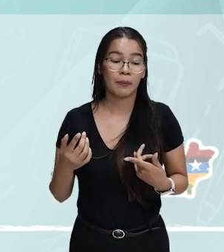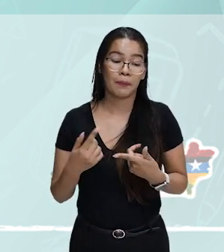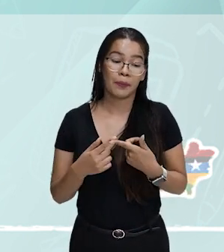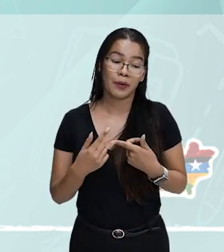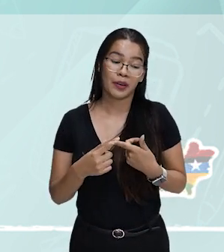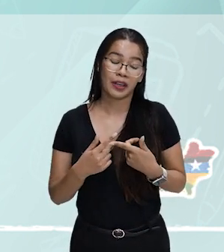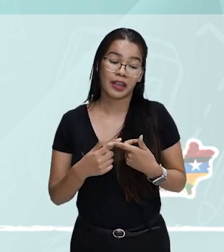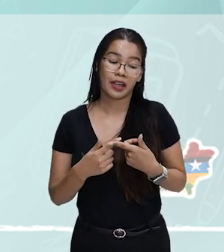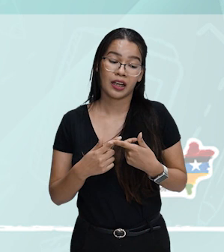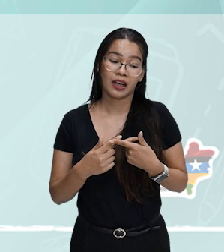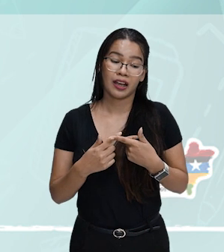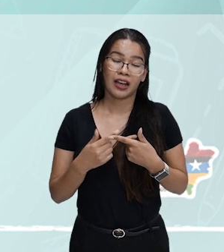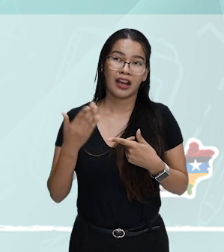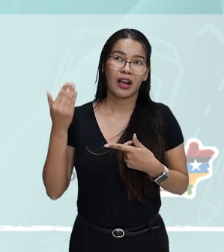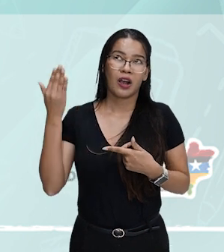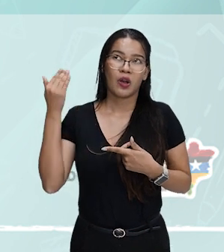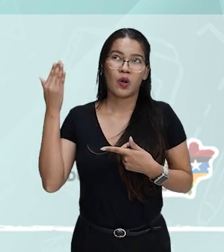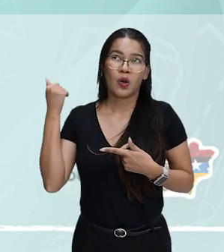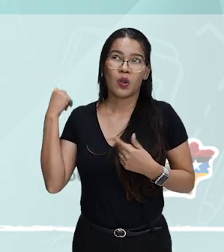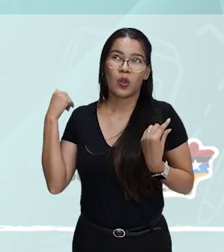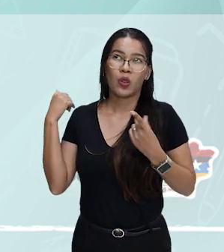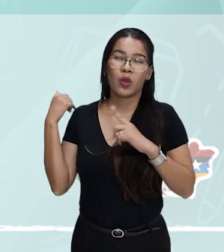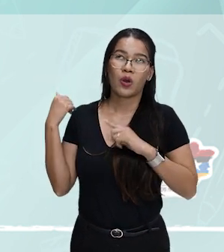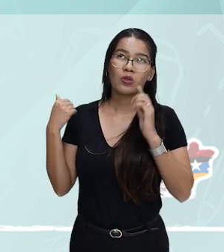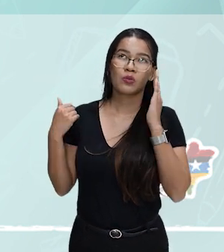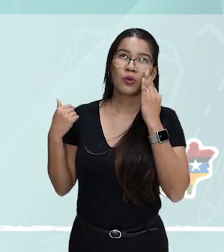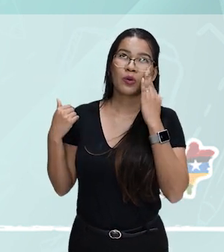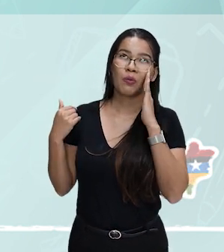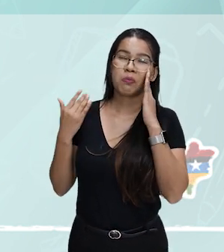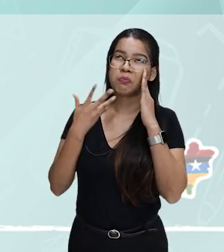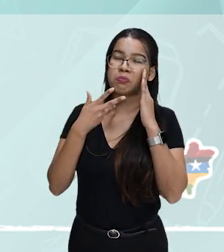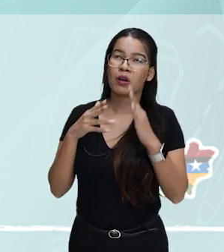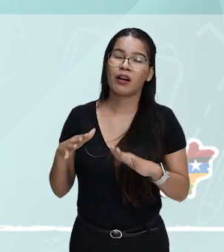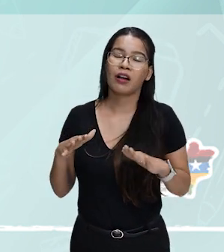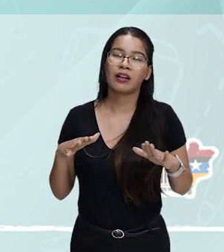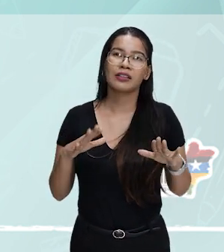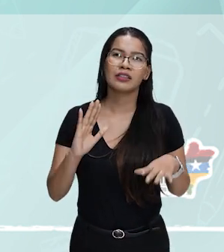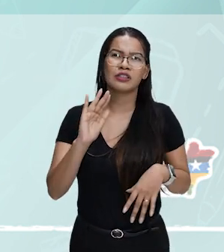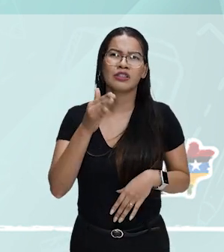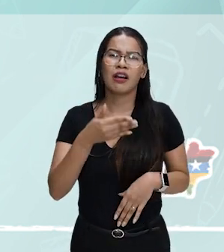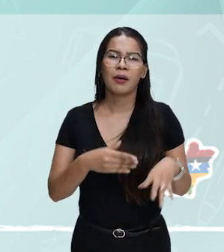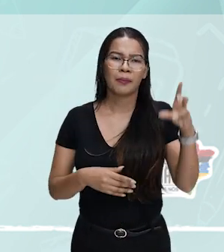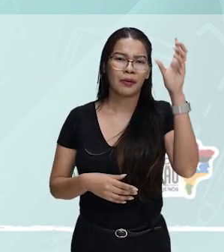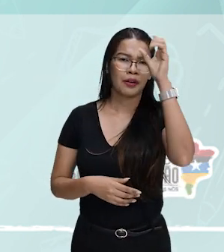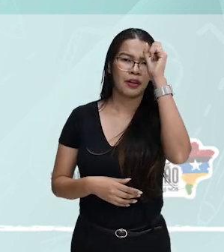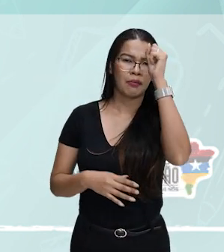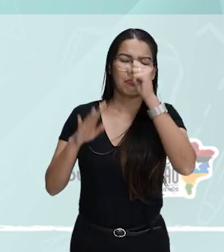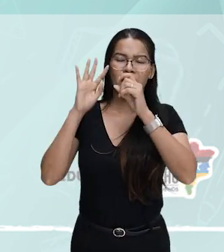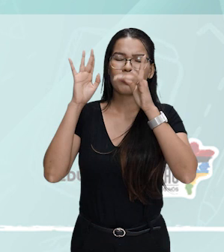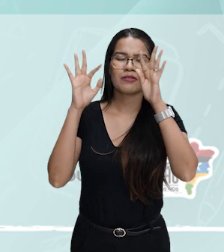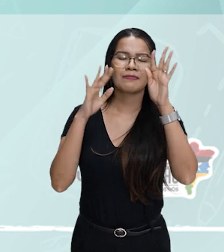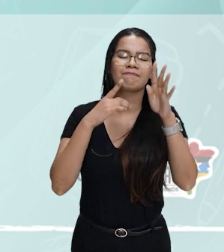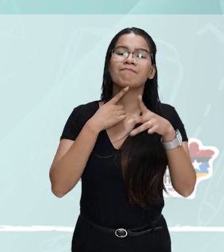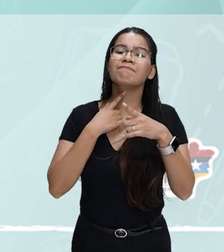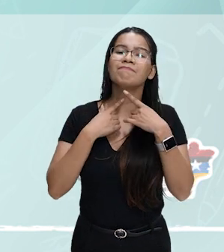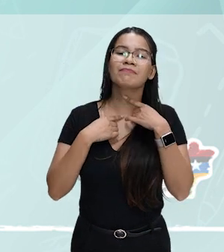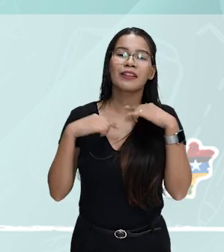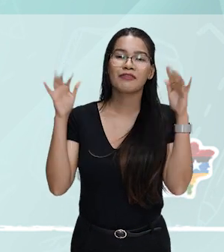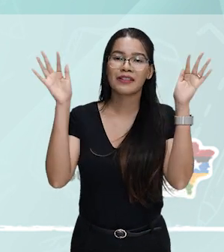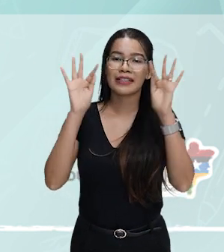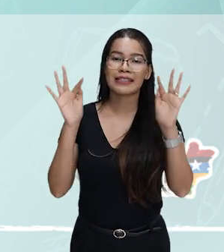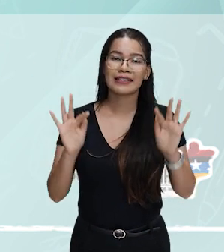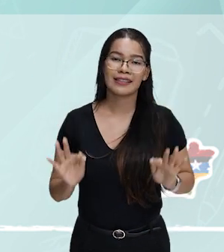que entendemos por gente, né, nos entendemos por gente, aprendemos a sonhar com essa felicidade no